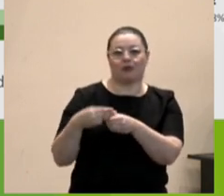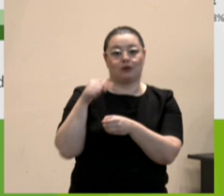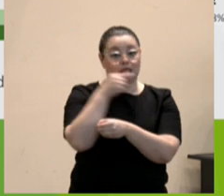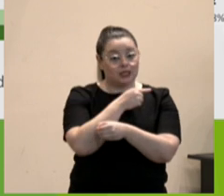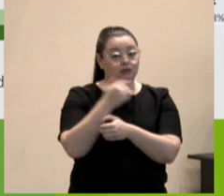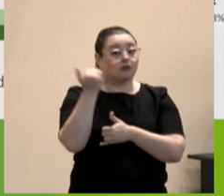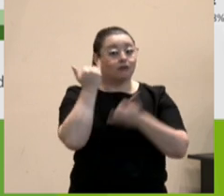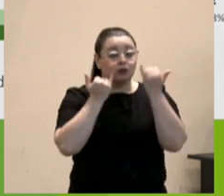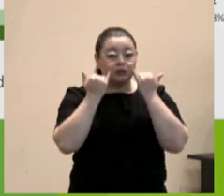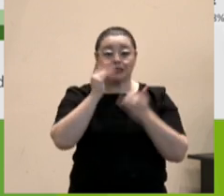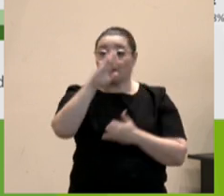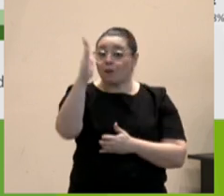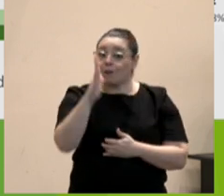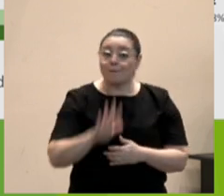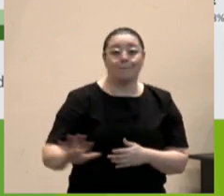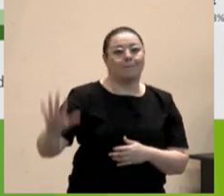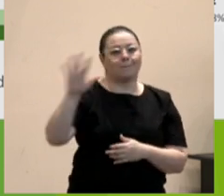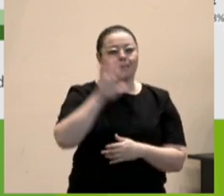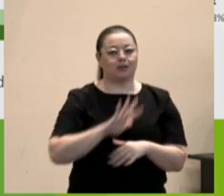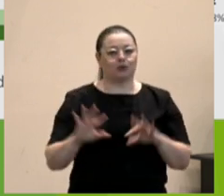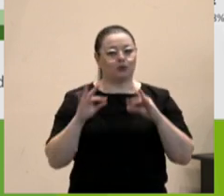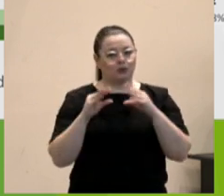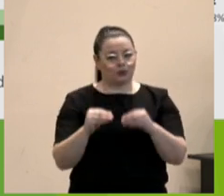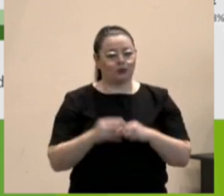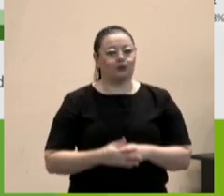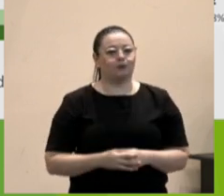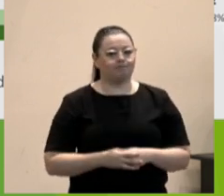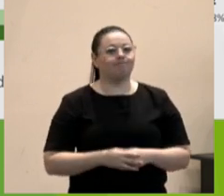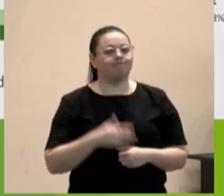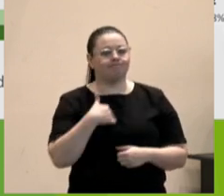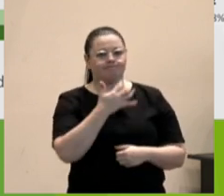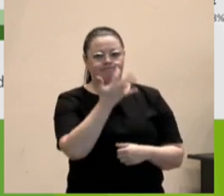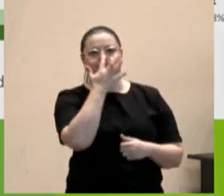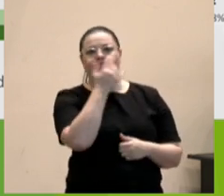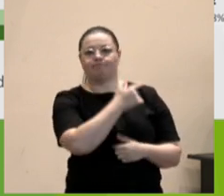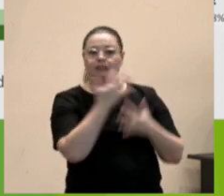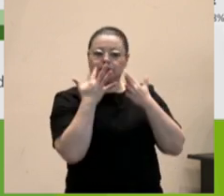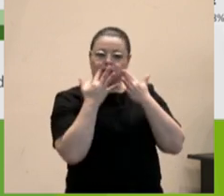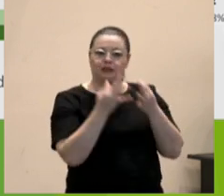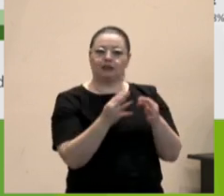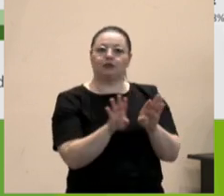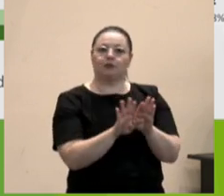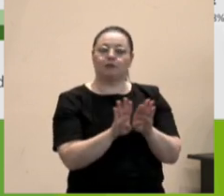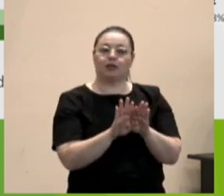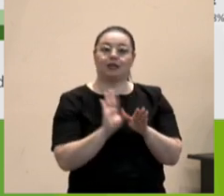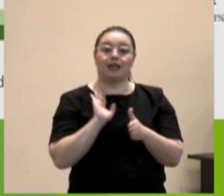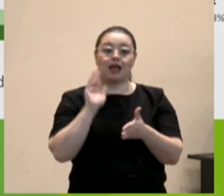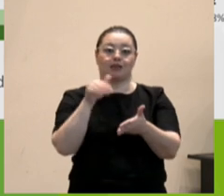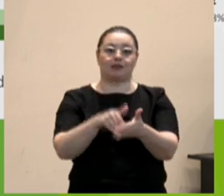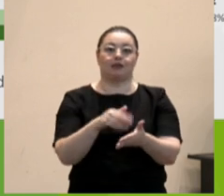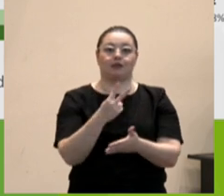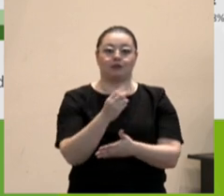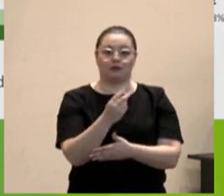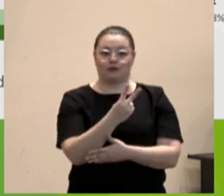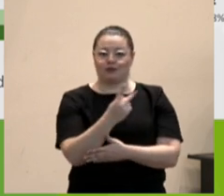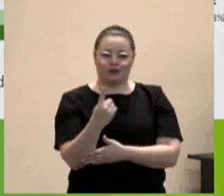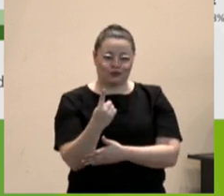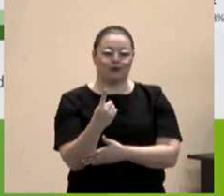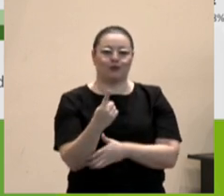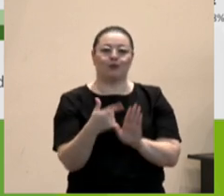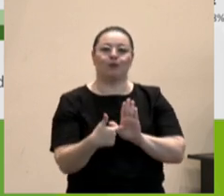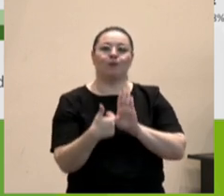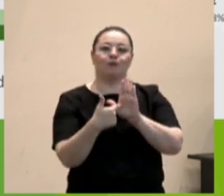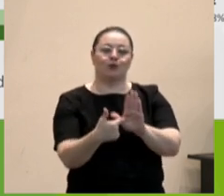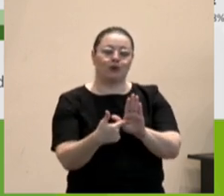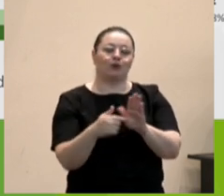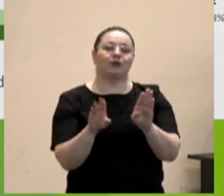as municipais. O último dado também chama atenção, que até 2021... Nos dados do próprio